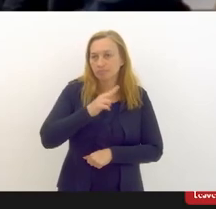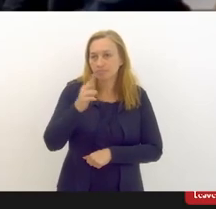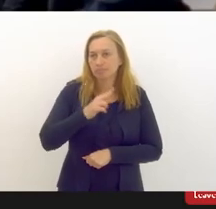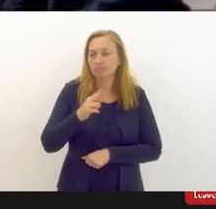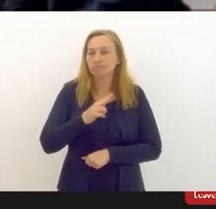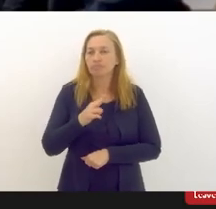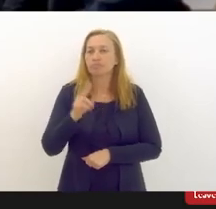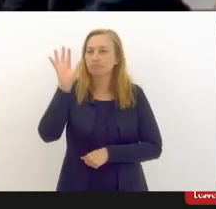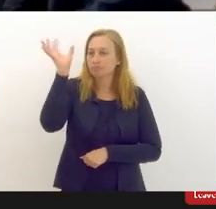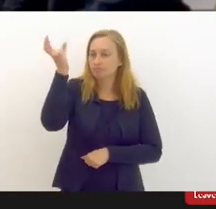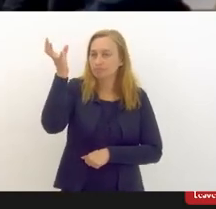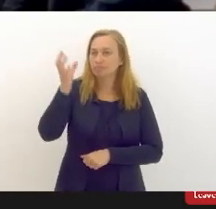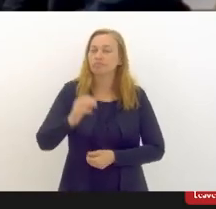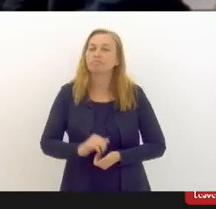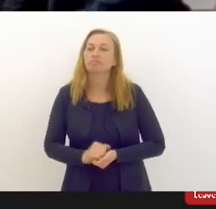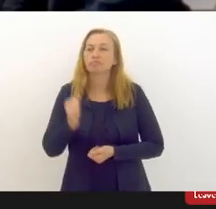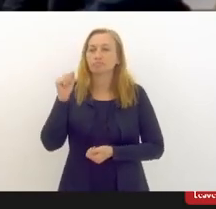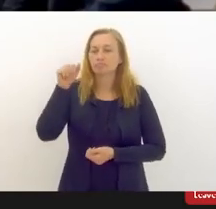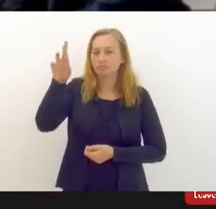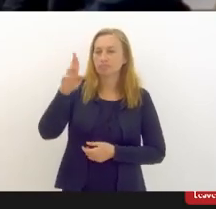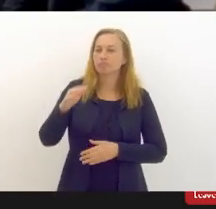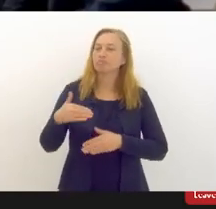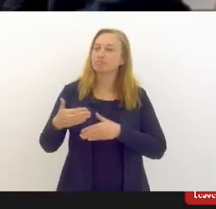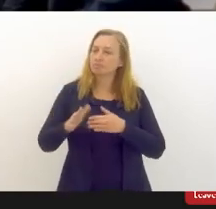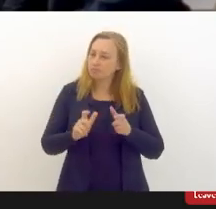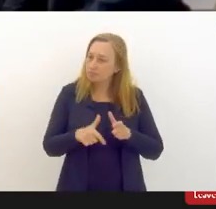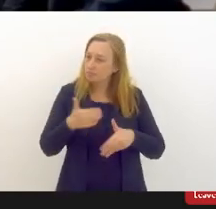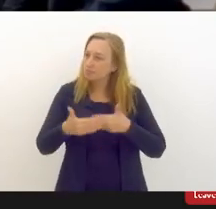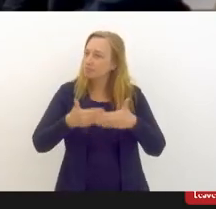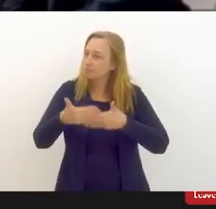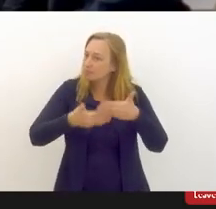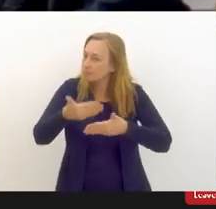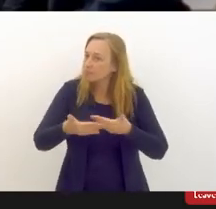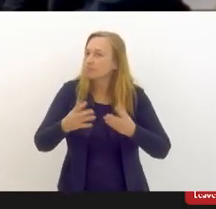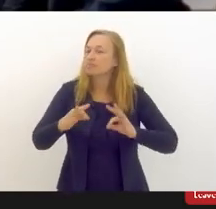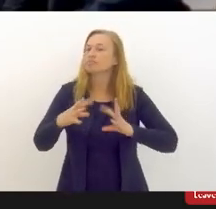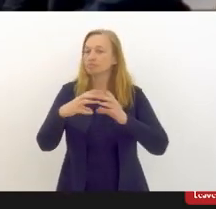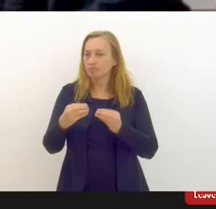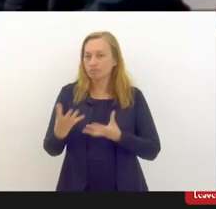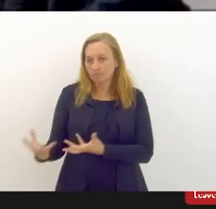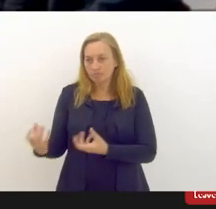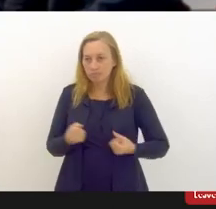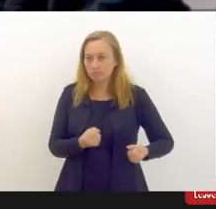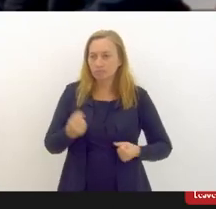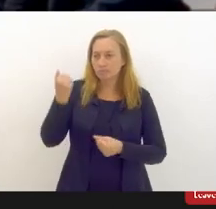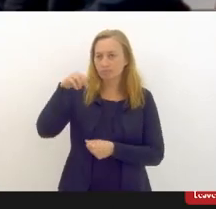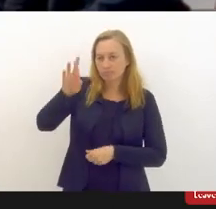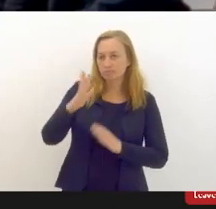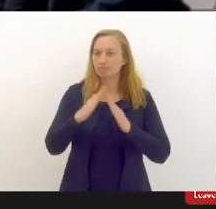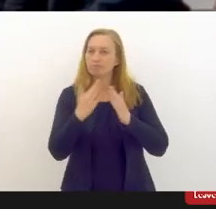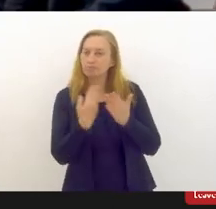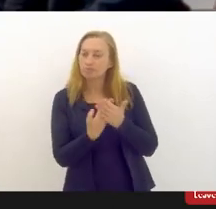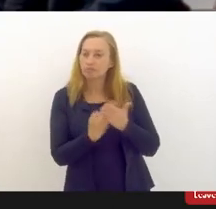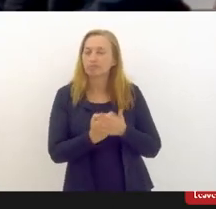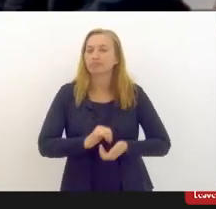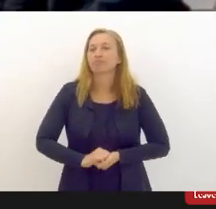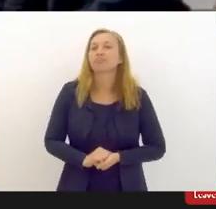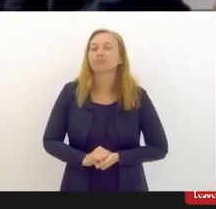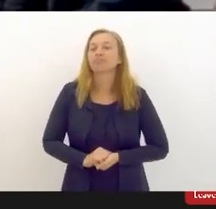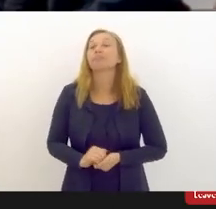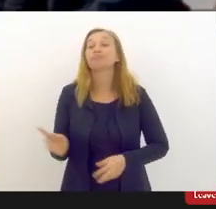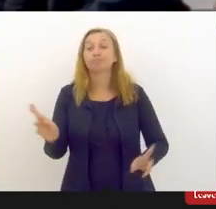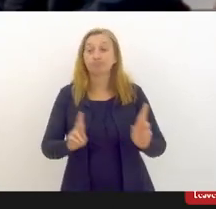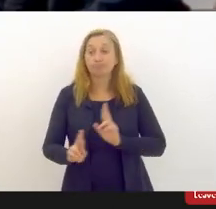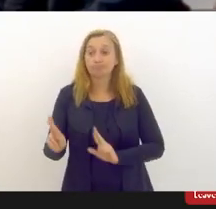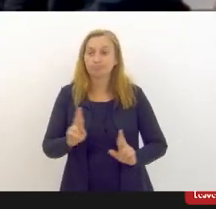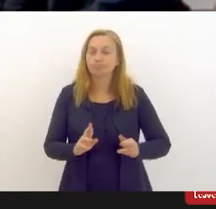da climatização, mas nós estamos evoluindo para que sejam todos atendidos. Okay? Em